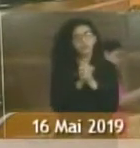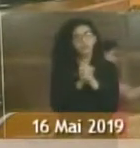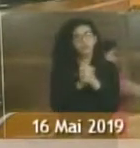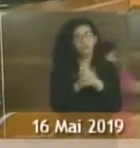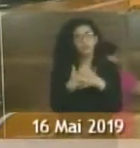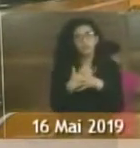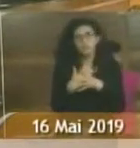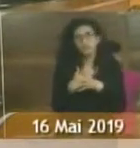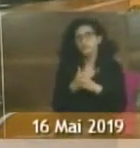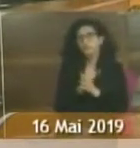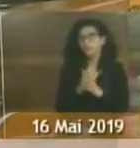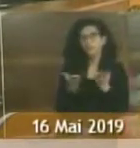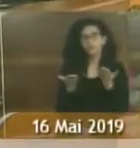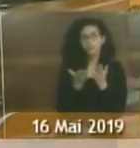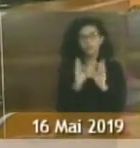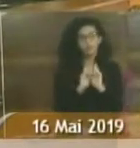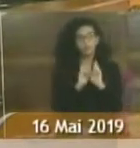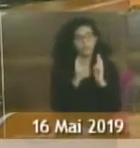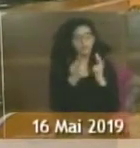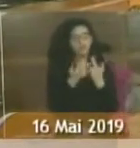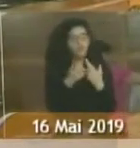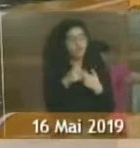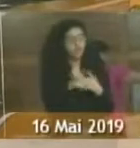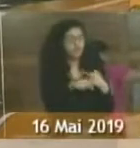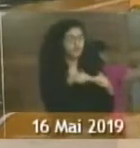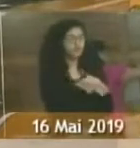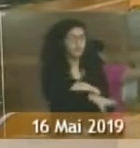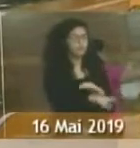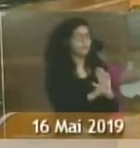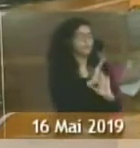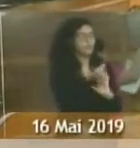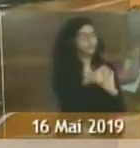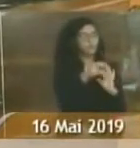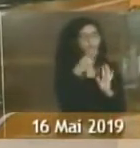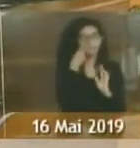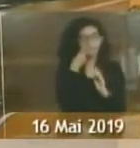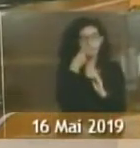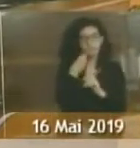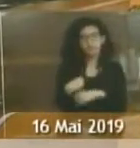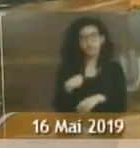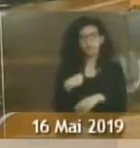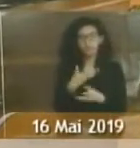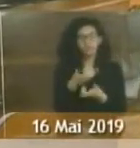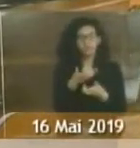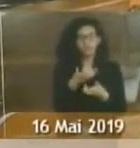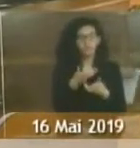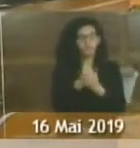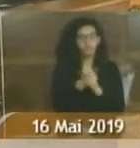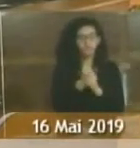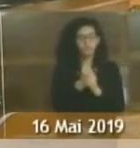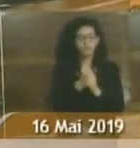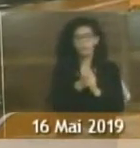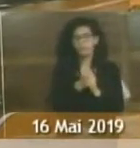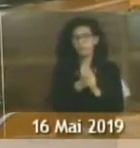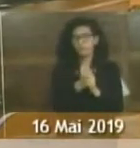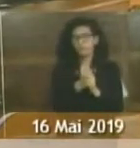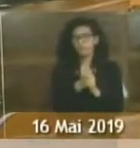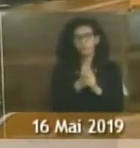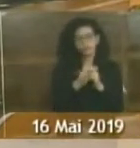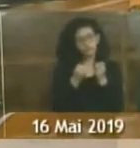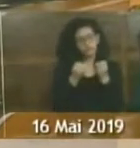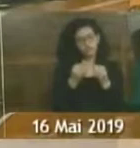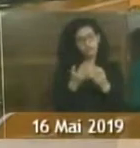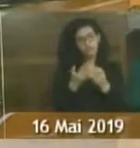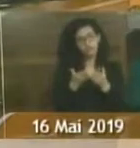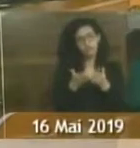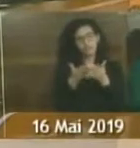papel, hoje a reunião, a gente, todos os vereadores aqui, nós queremos nos justificar e